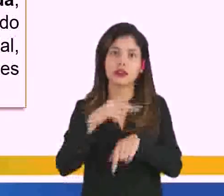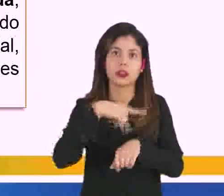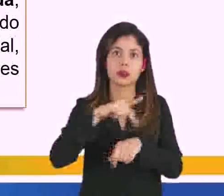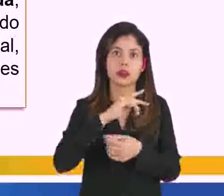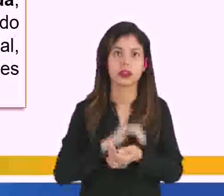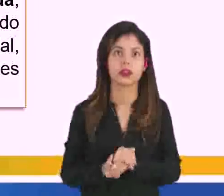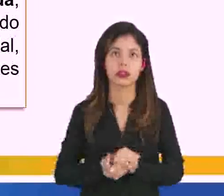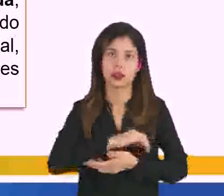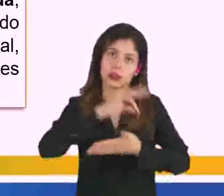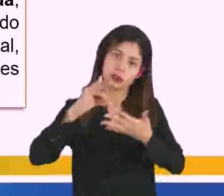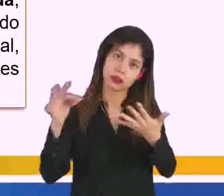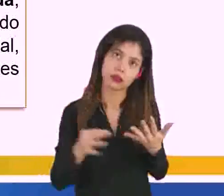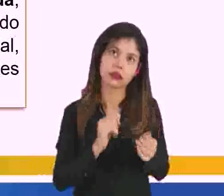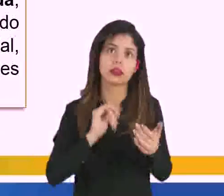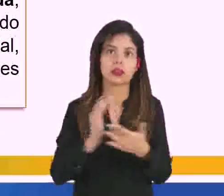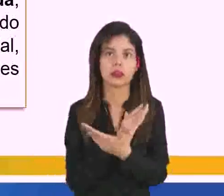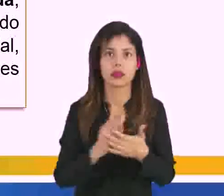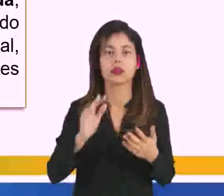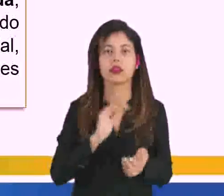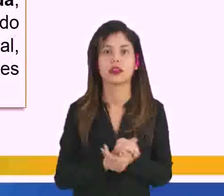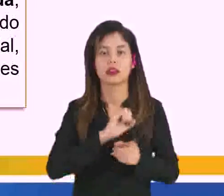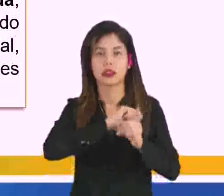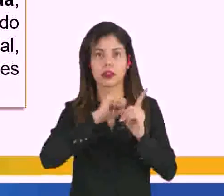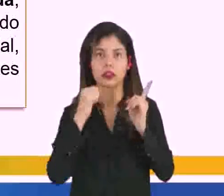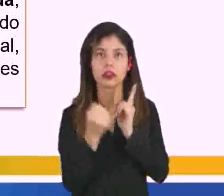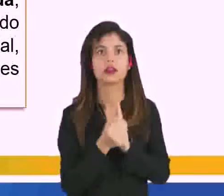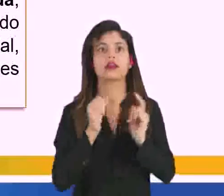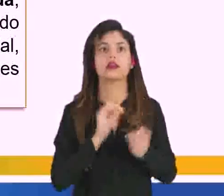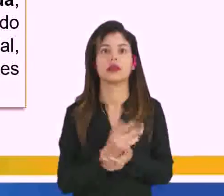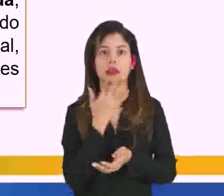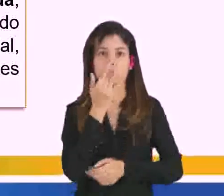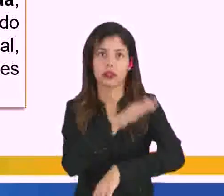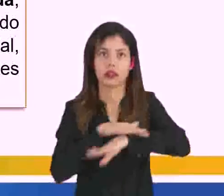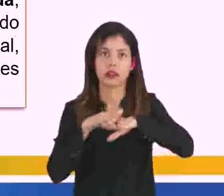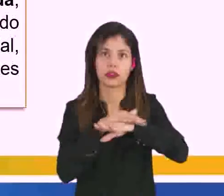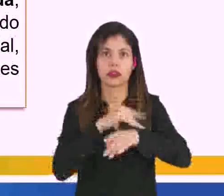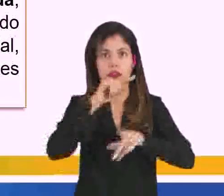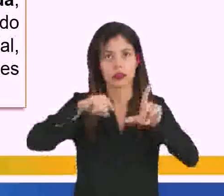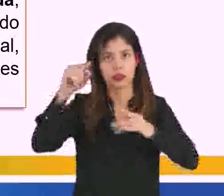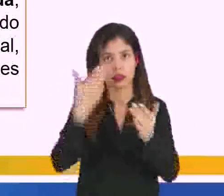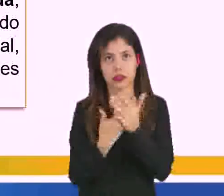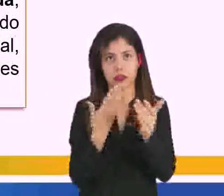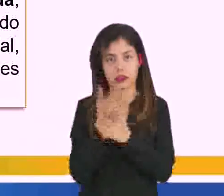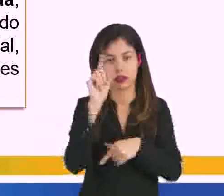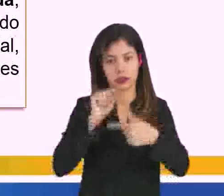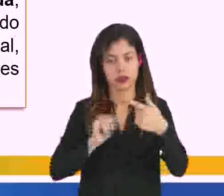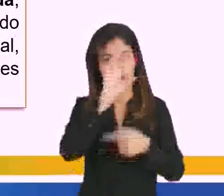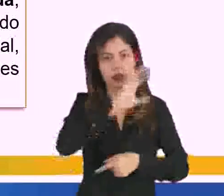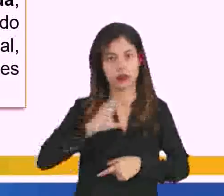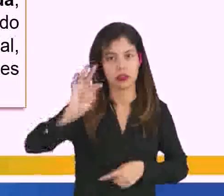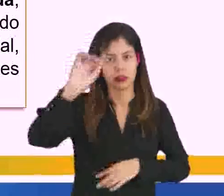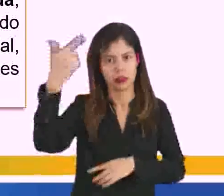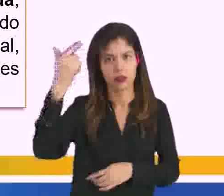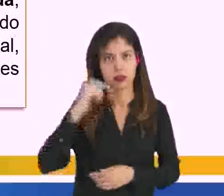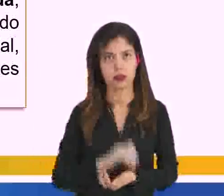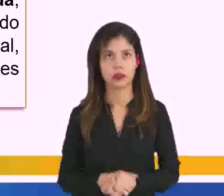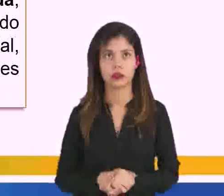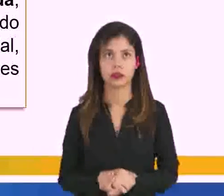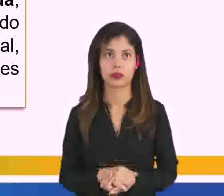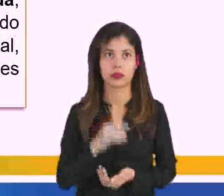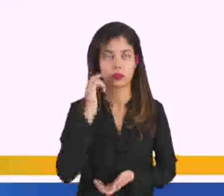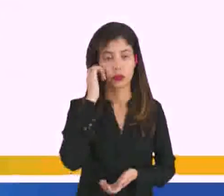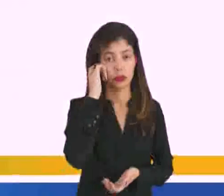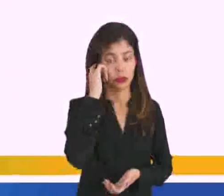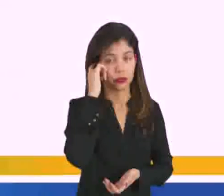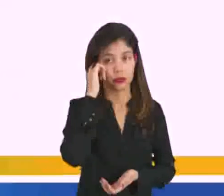né? Pois nosso país ele é bastante diversificado em algumas categorias, classe social, cor da pele, nível de estudo, divisões regionais,